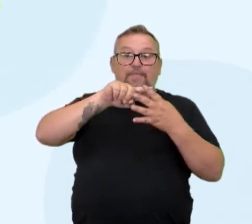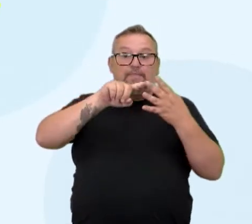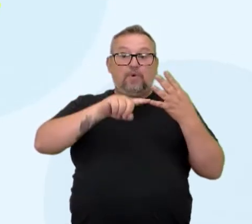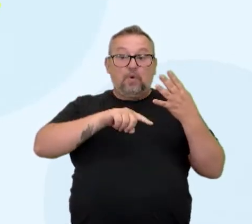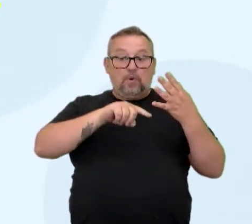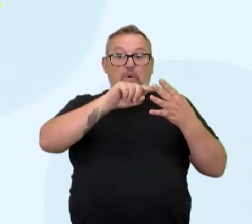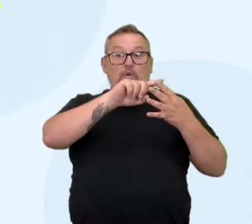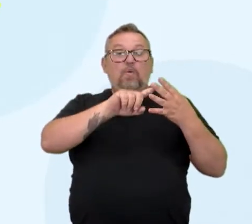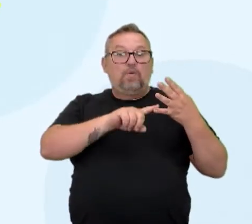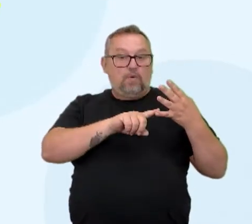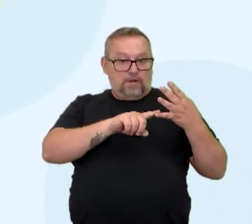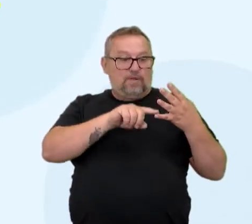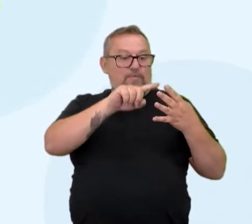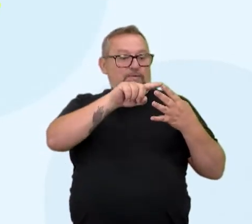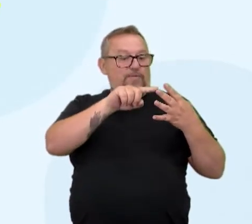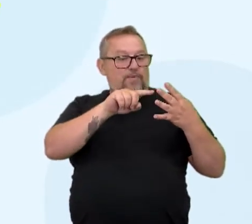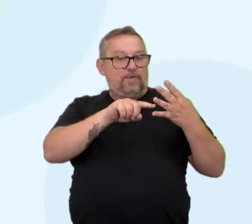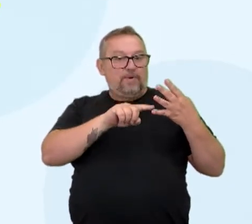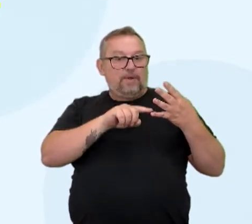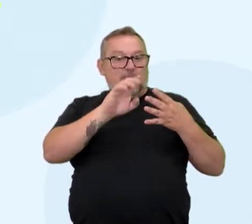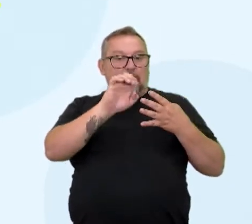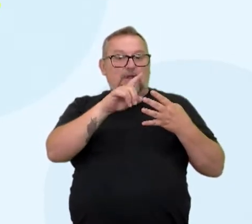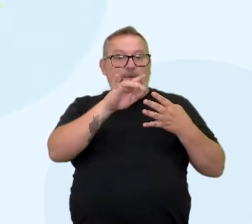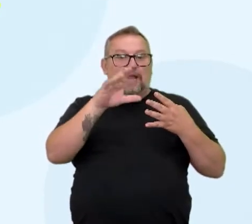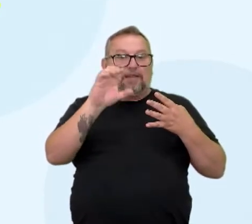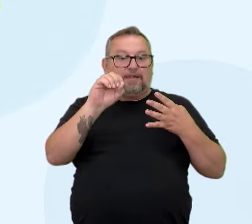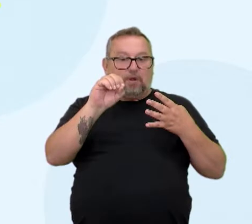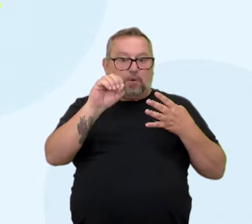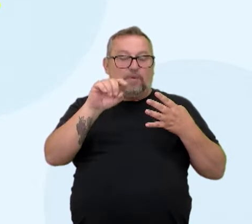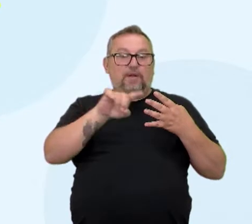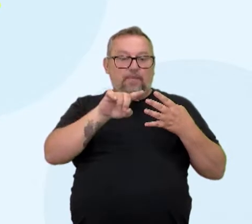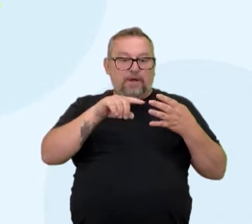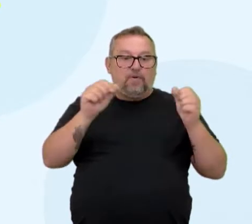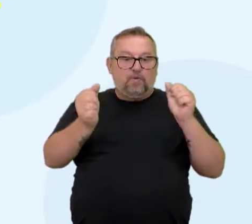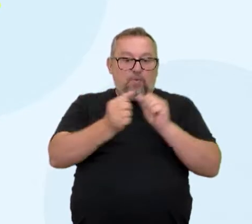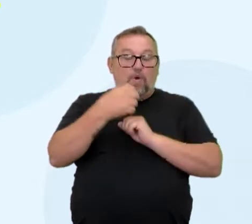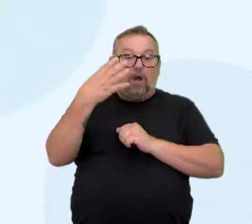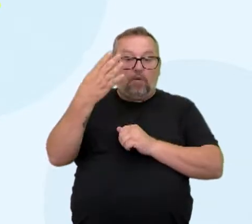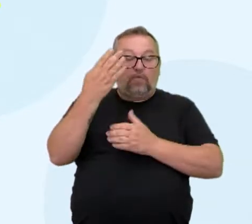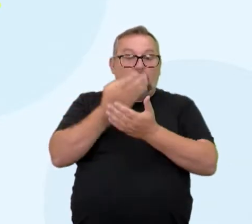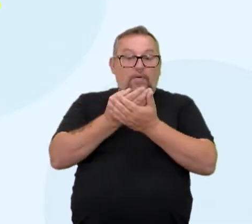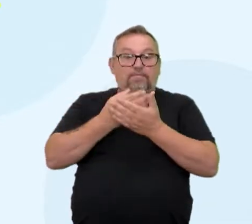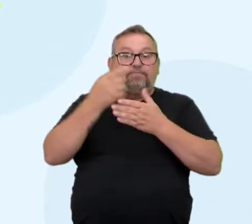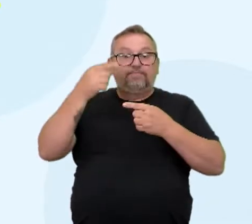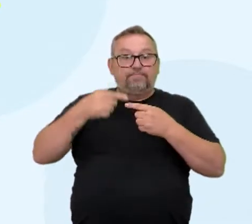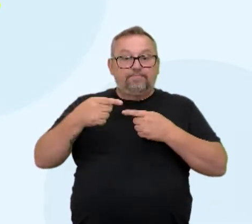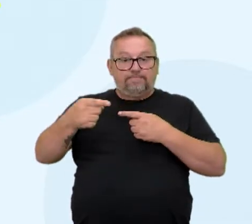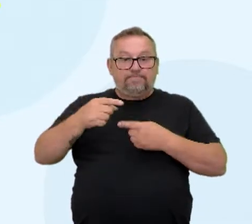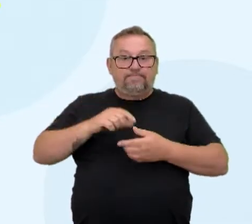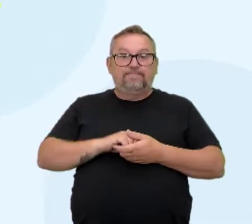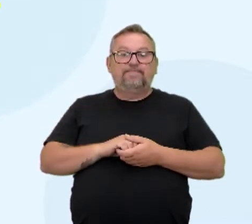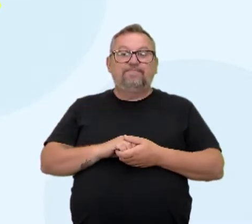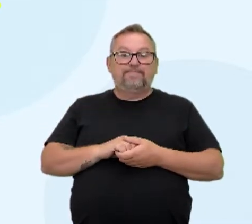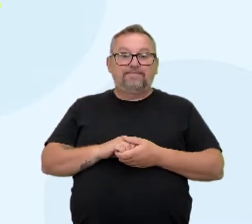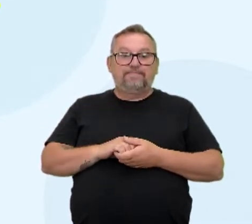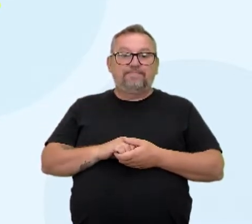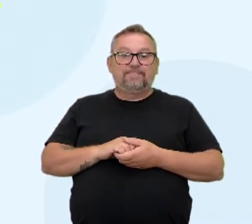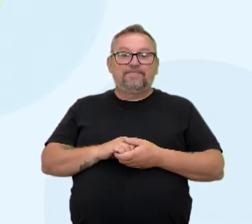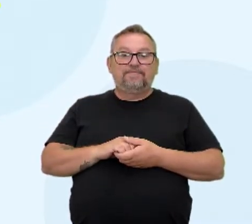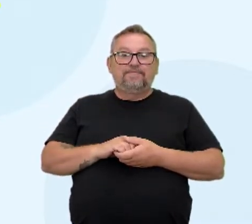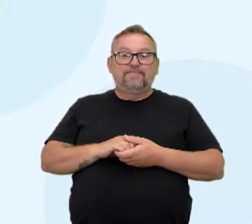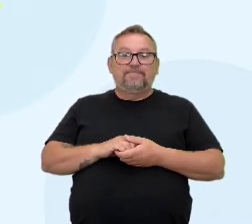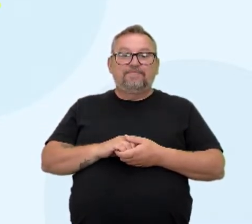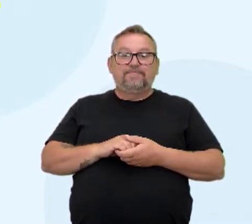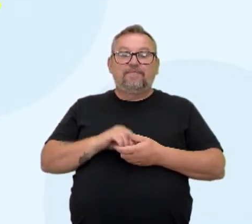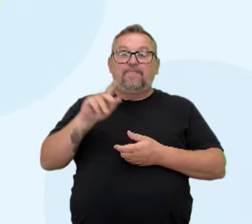nesse aprofundamento. Educação Financeira em Conexão, comigo nós temos 4 aulas. 4 aulas.